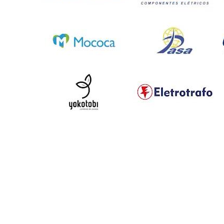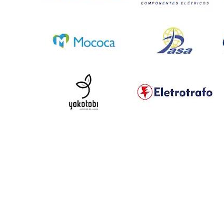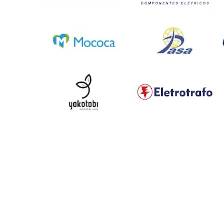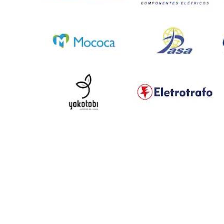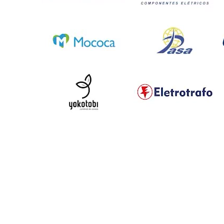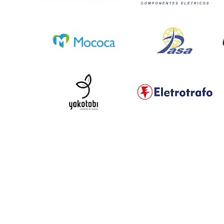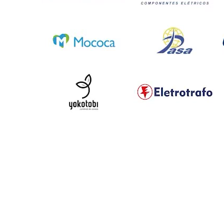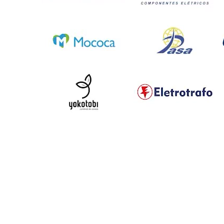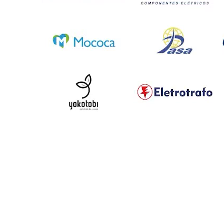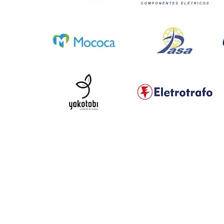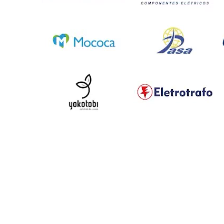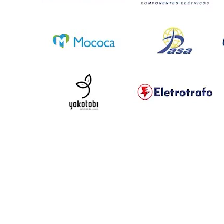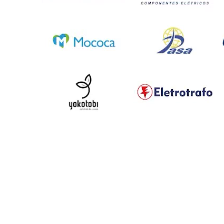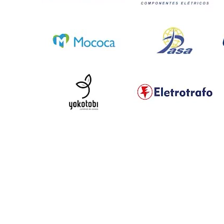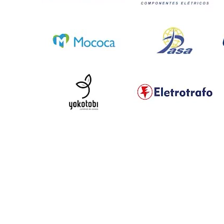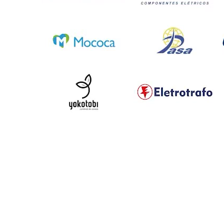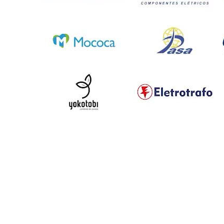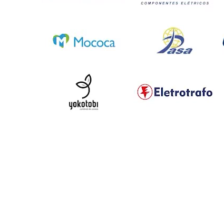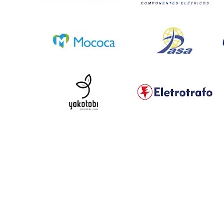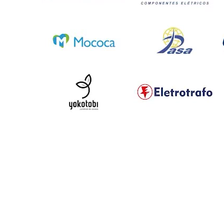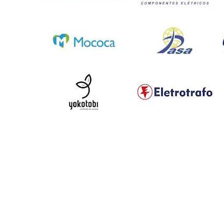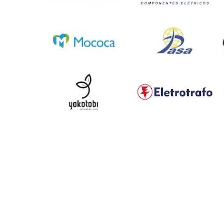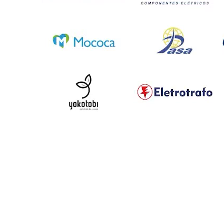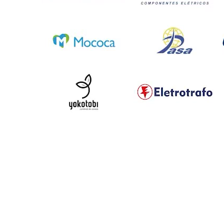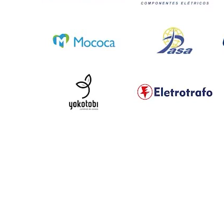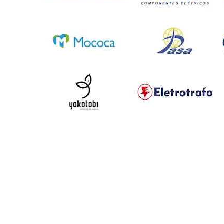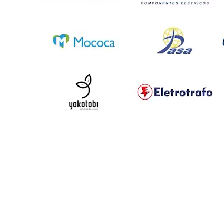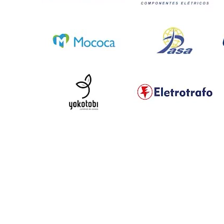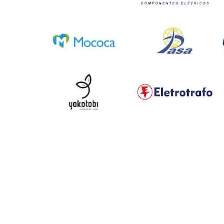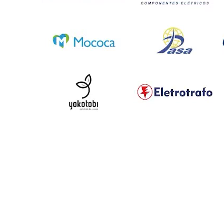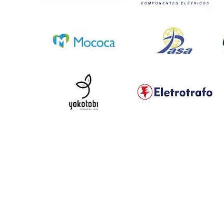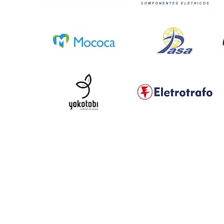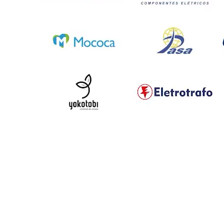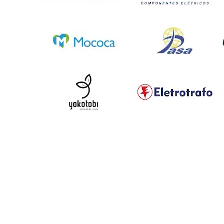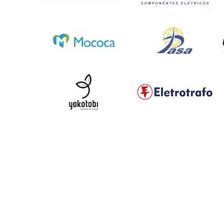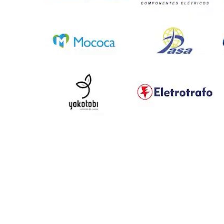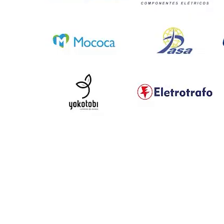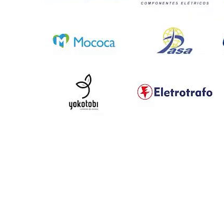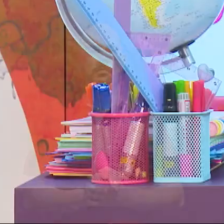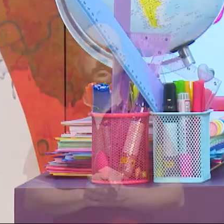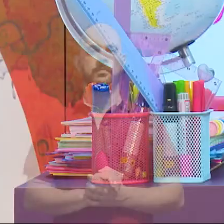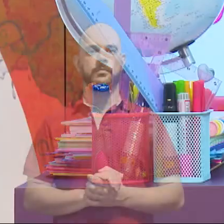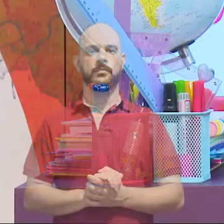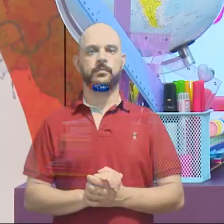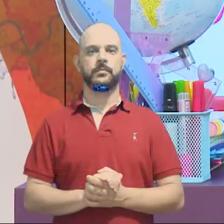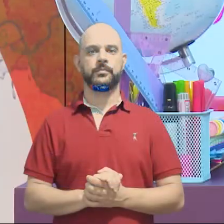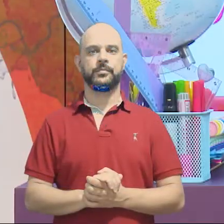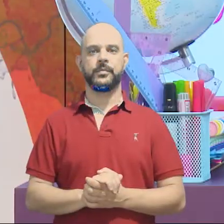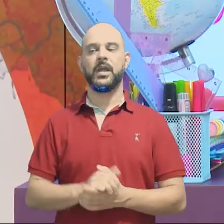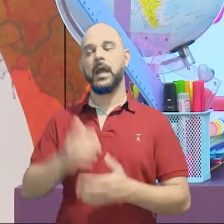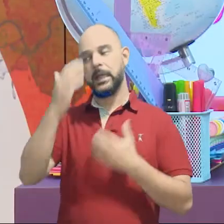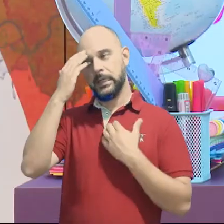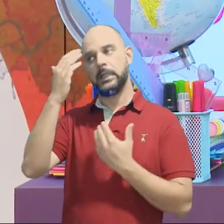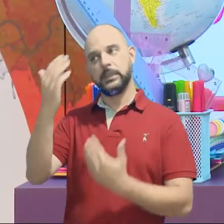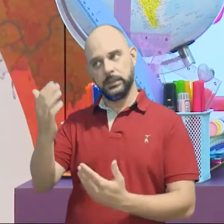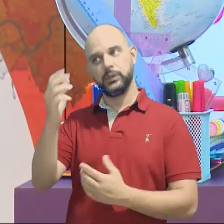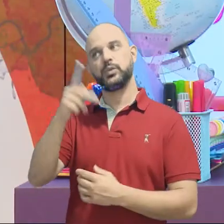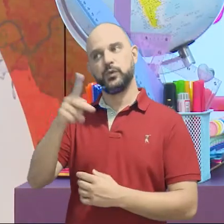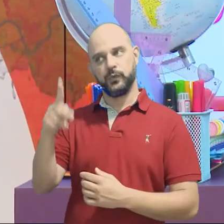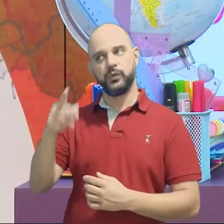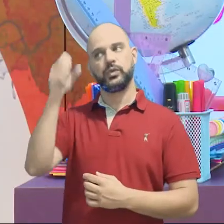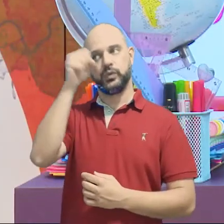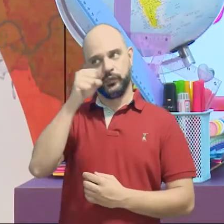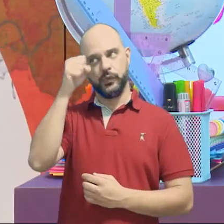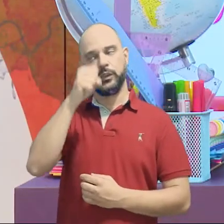O Ministério do Turismo e o Instituto Sociocultural do Hospital de Amor de Barretos apresentam. Eu reforço meu agradecimento, professor